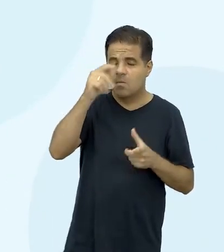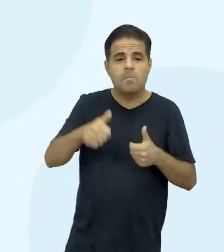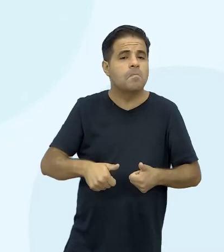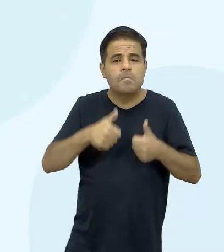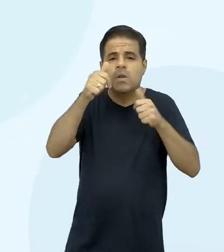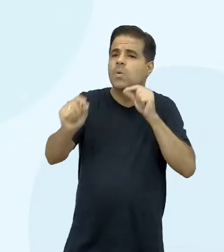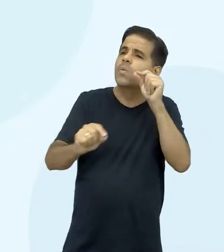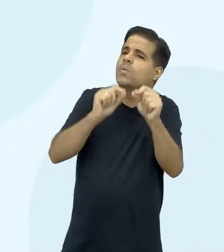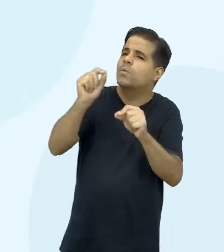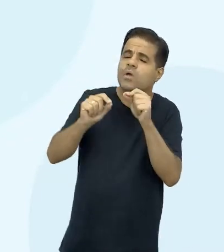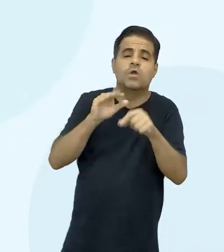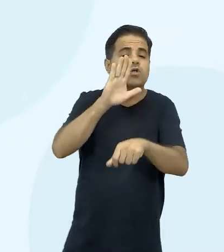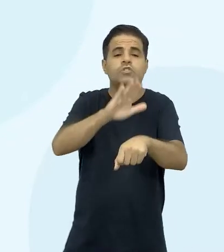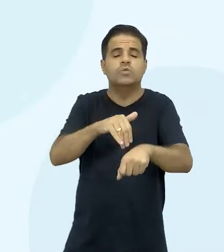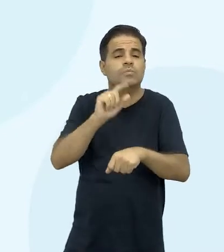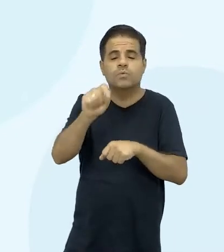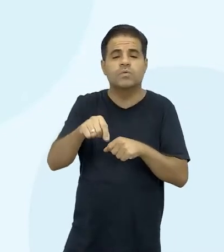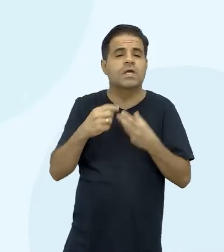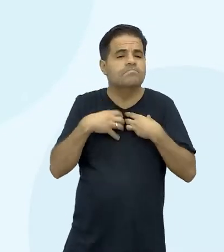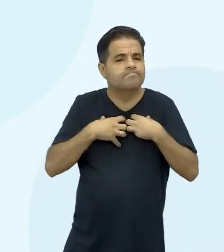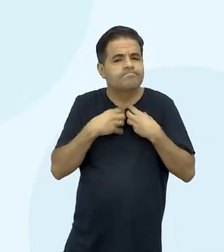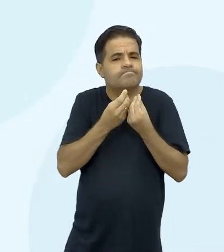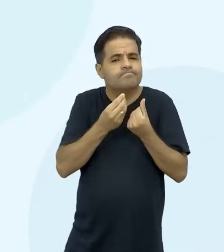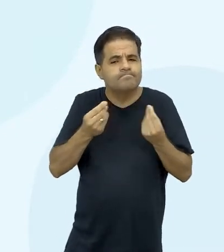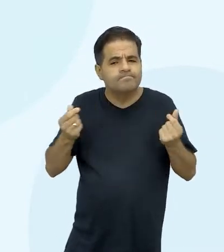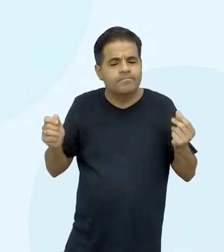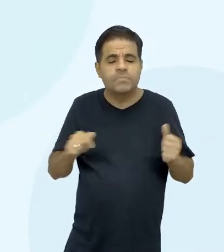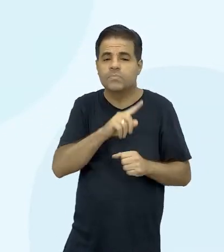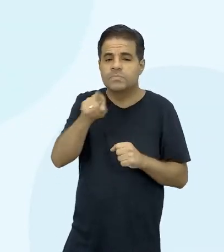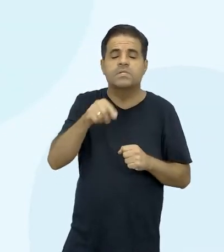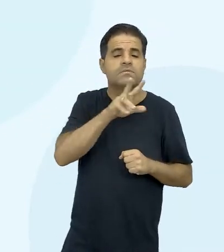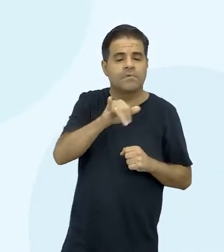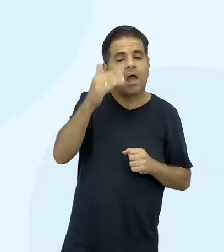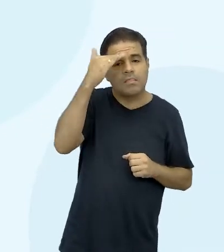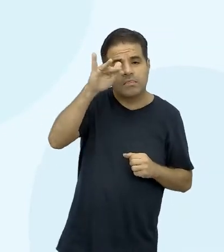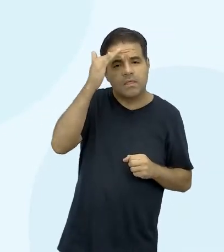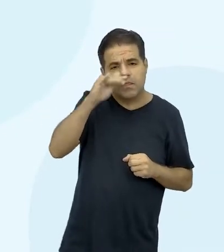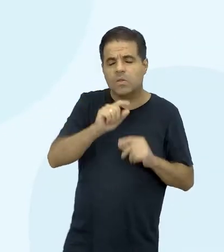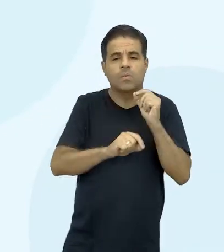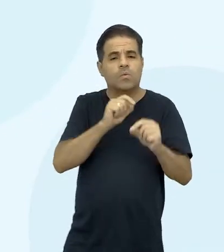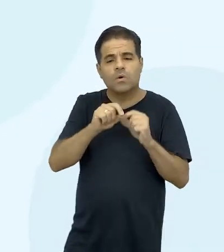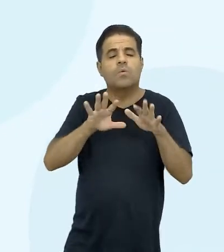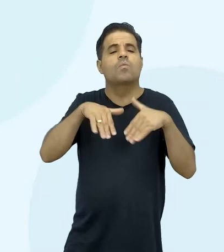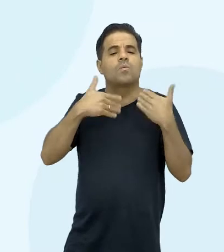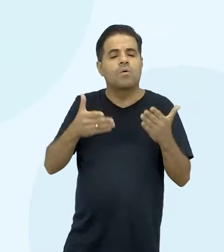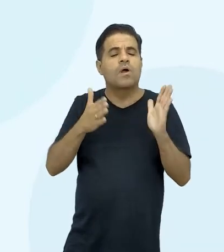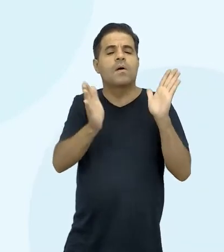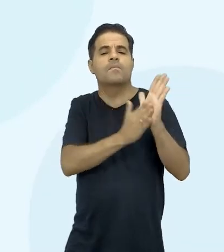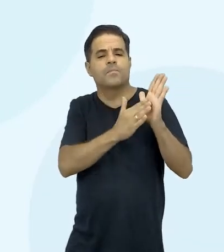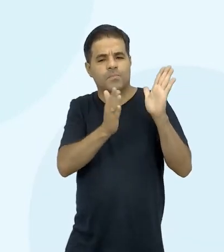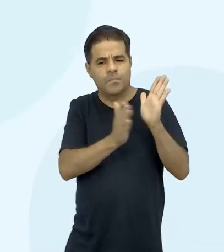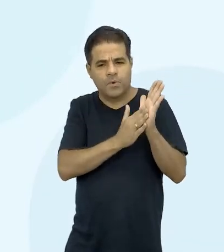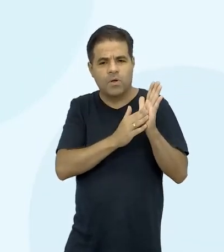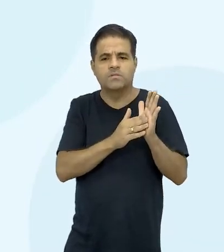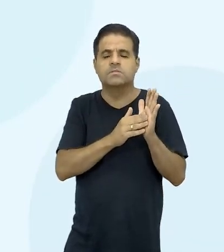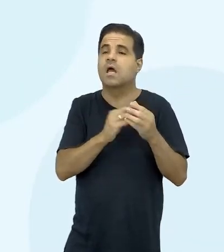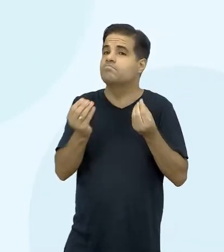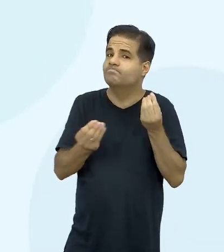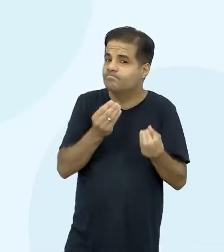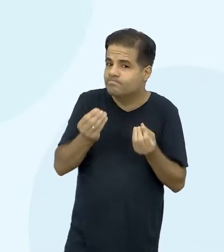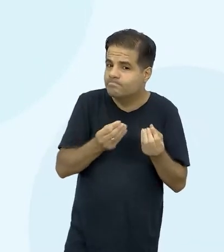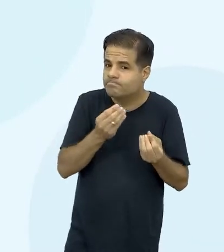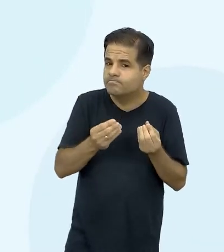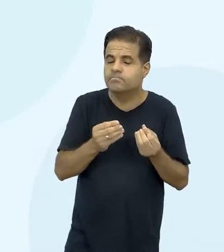se trata, né? A gente chama isso de sensibilização. Vocês vão entender qual que é a proposta, né? Do